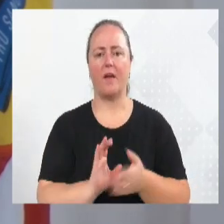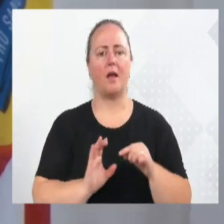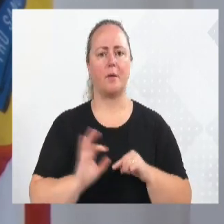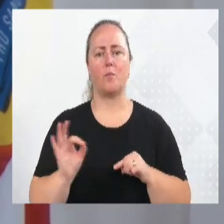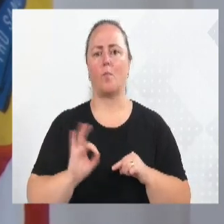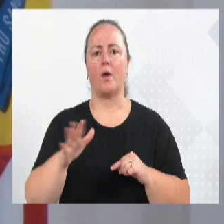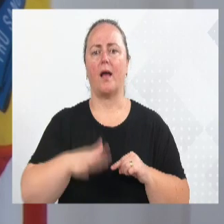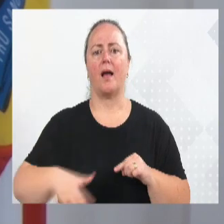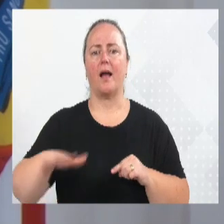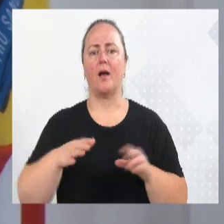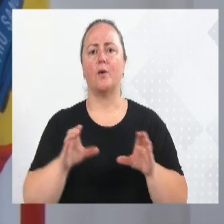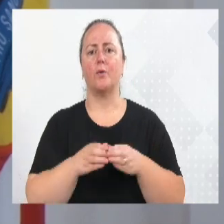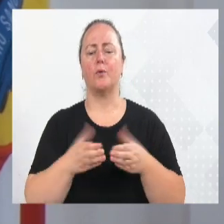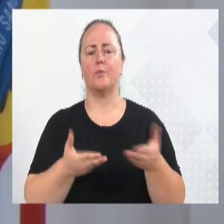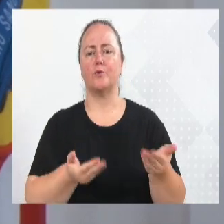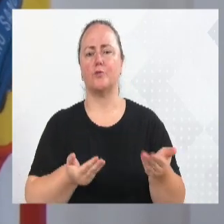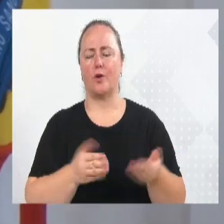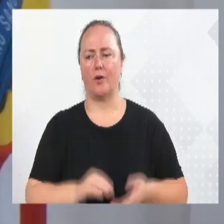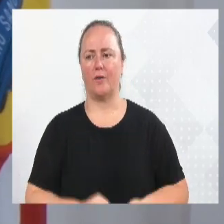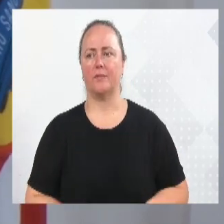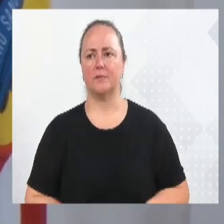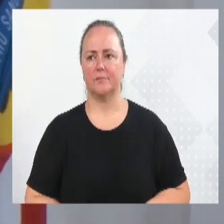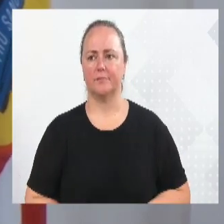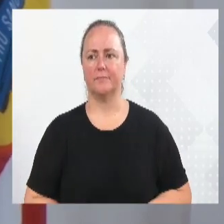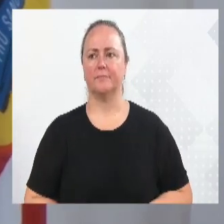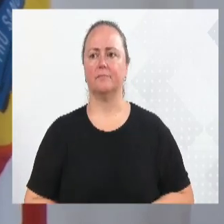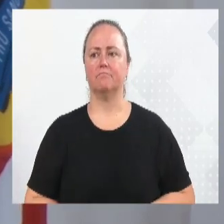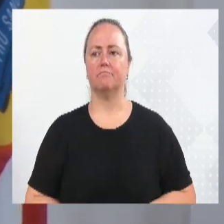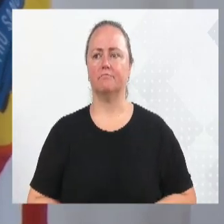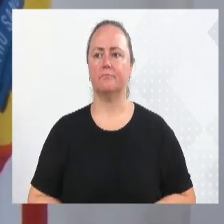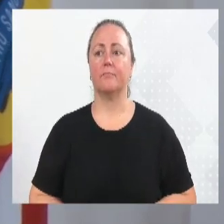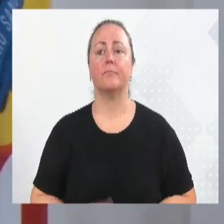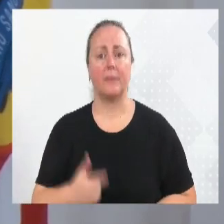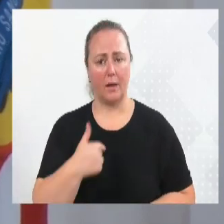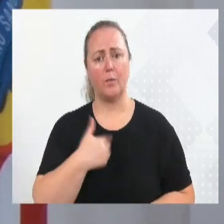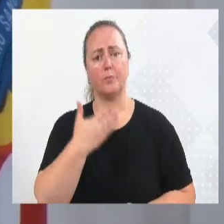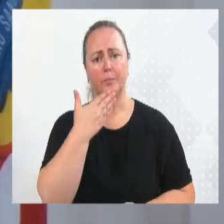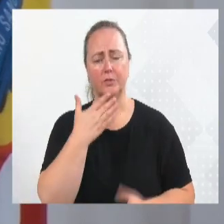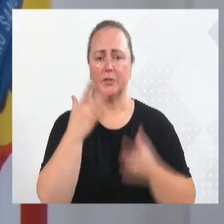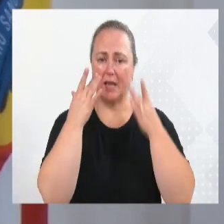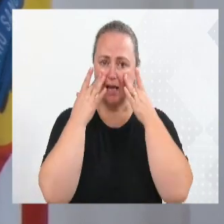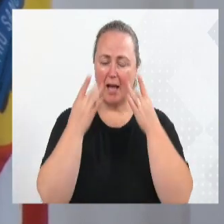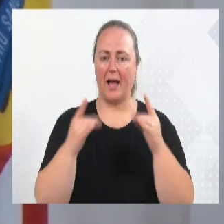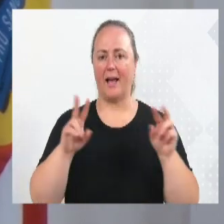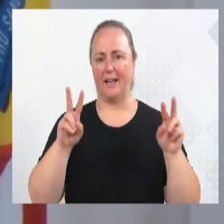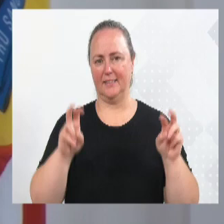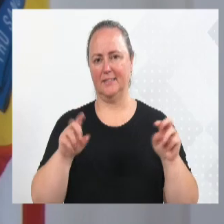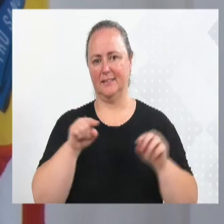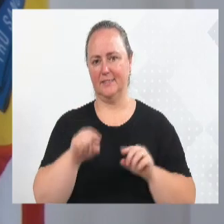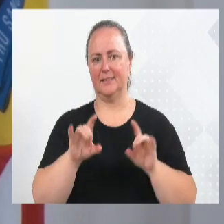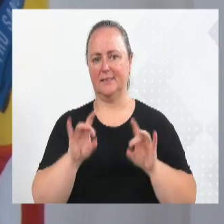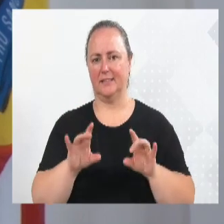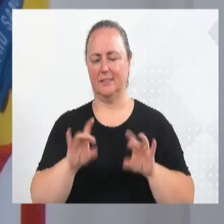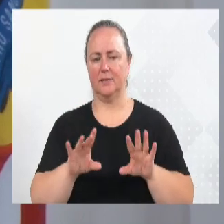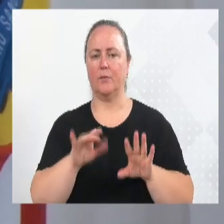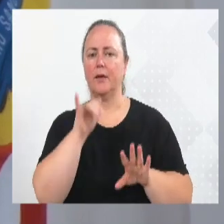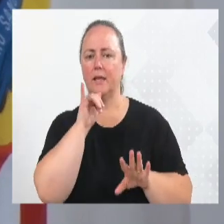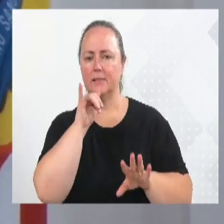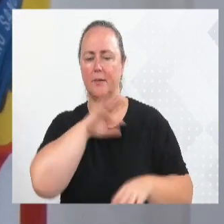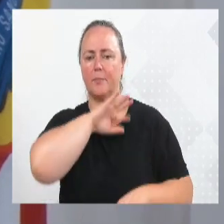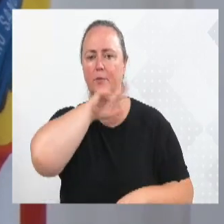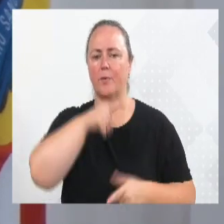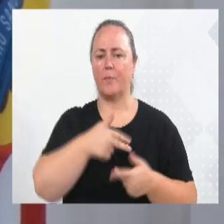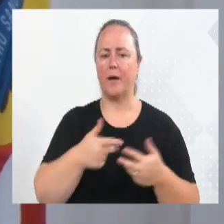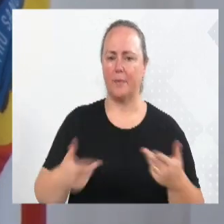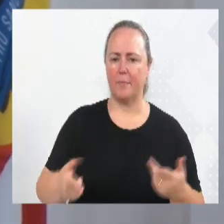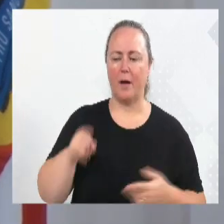com a vice-prefeita Maria e pedir uma atenção também especial esse assunto até porque em outras temáticas como na parte dos animais quando ela